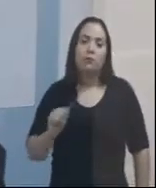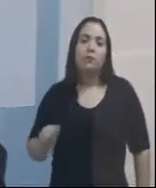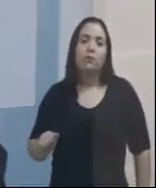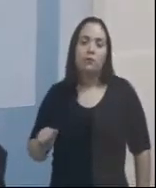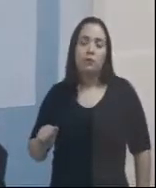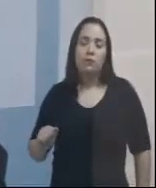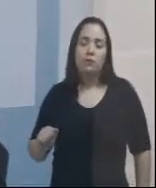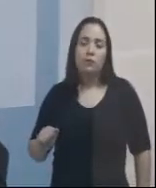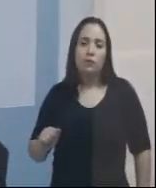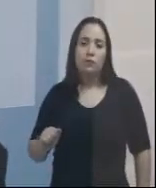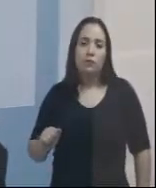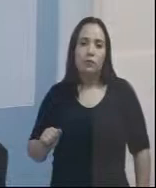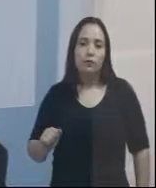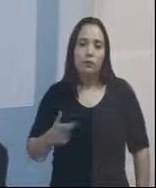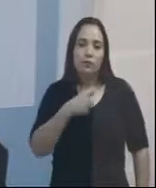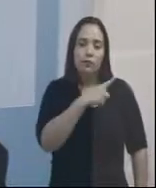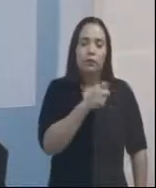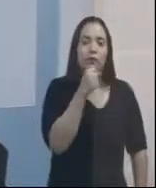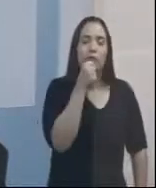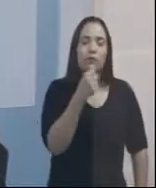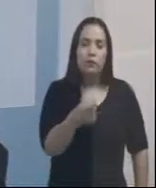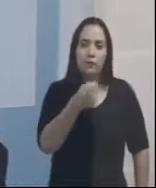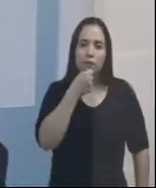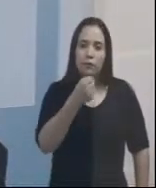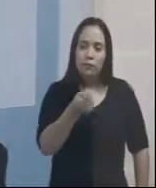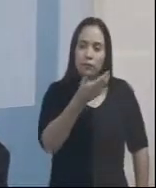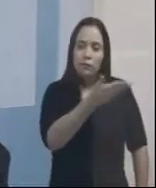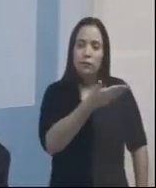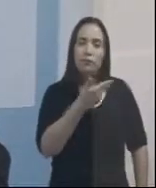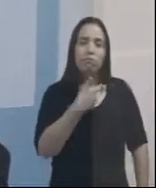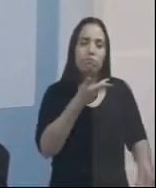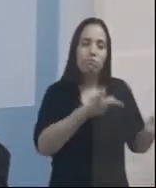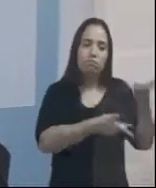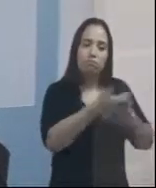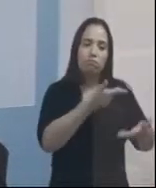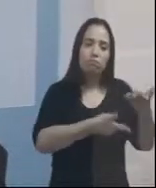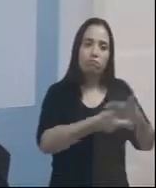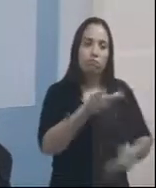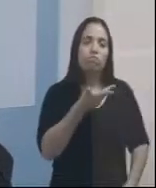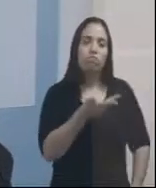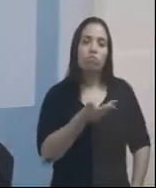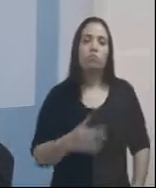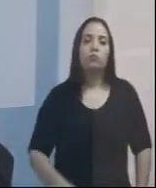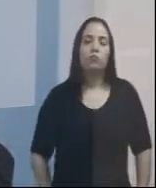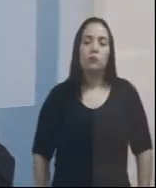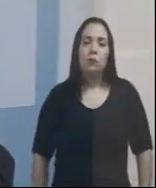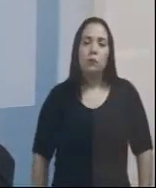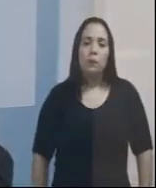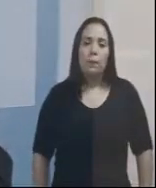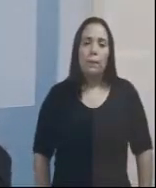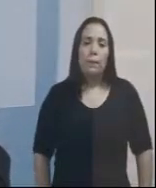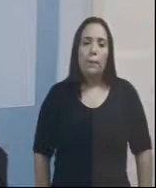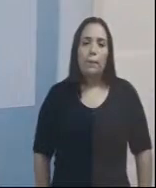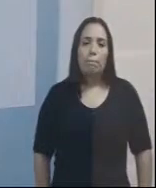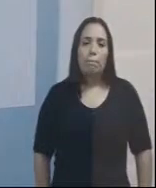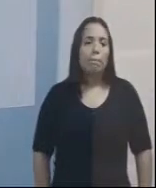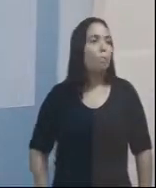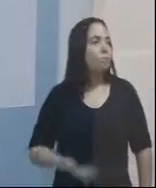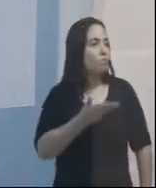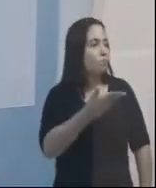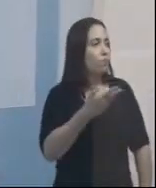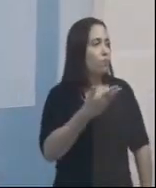jornalista, repórter e que eu tenho uma consideração muito grande a Vossa Excelência, a Vossa